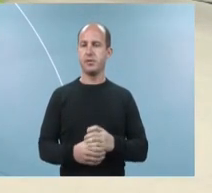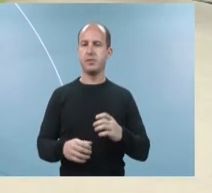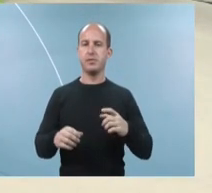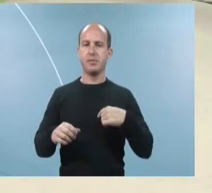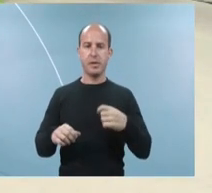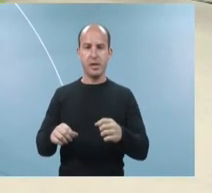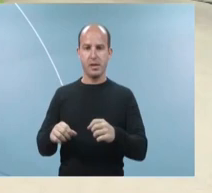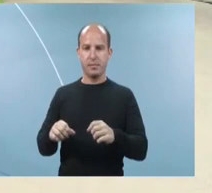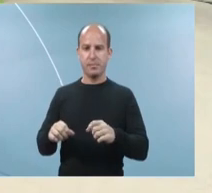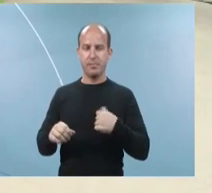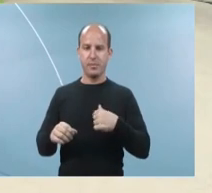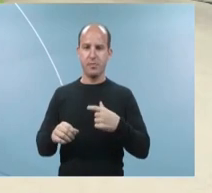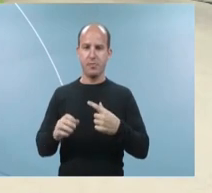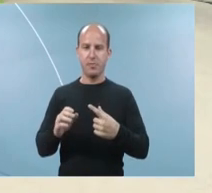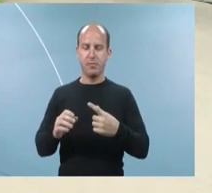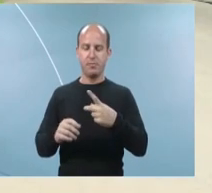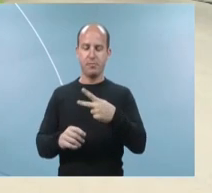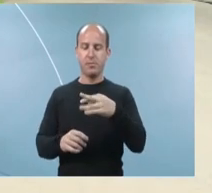protocolo rapidamente,